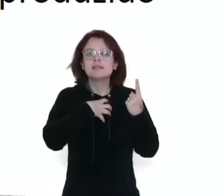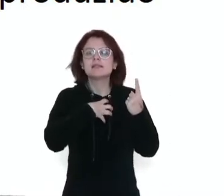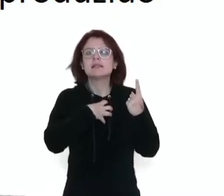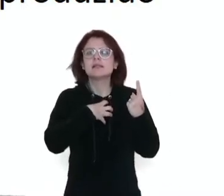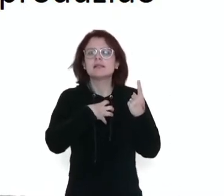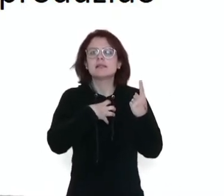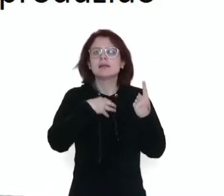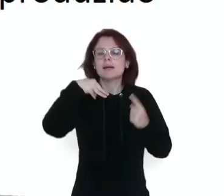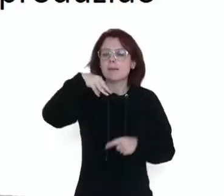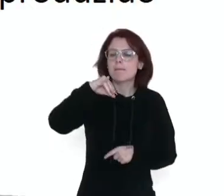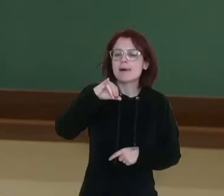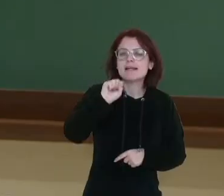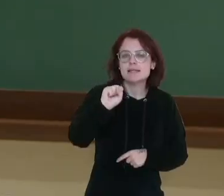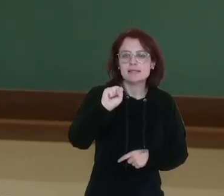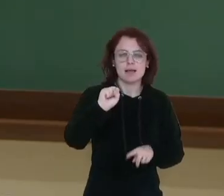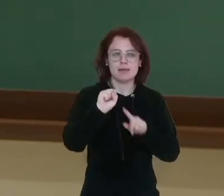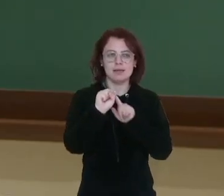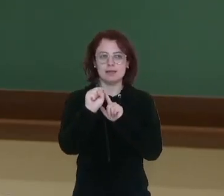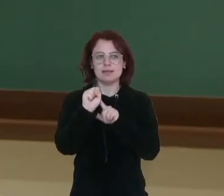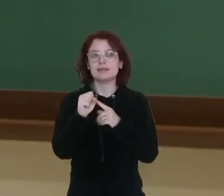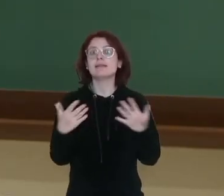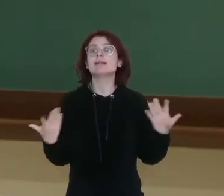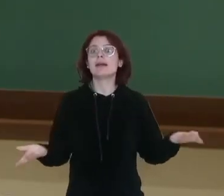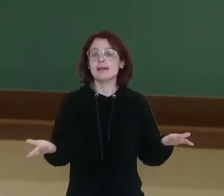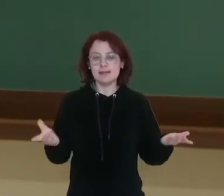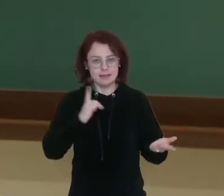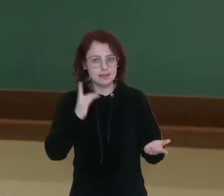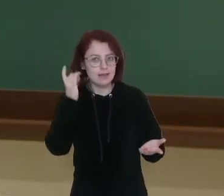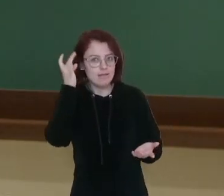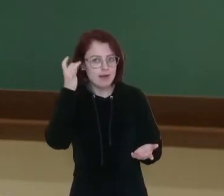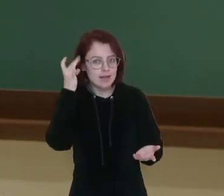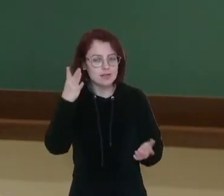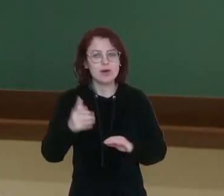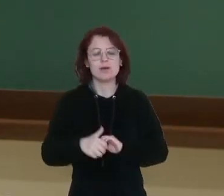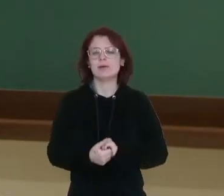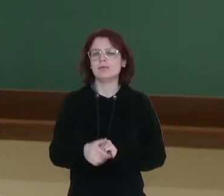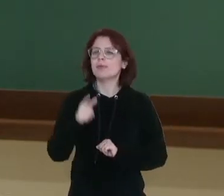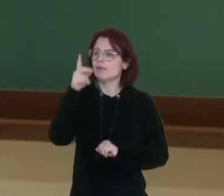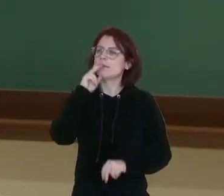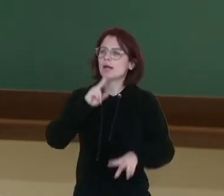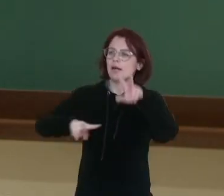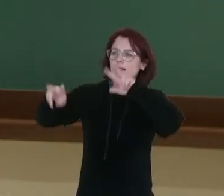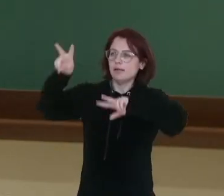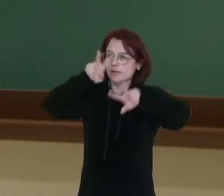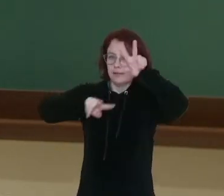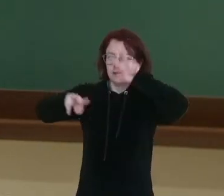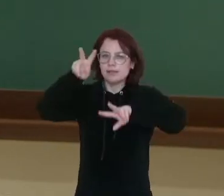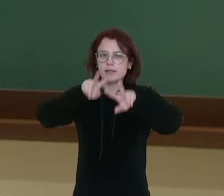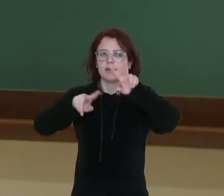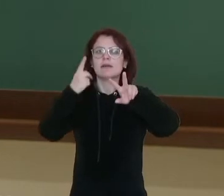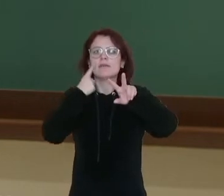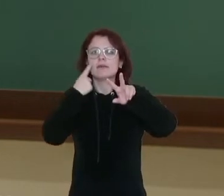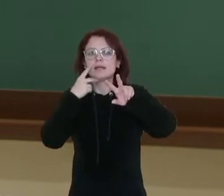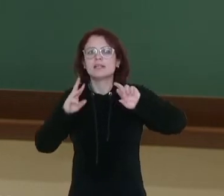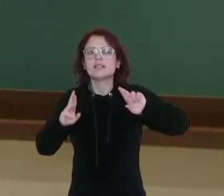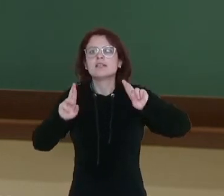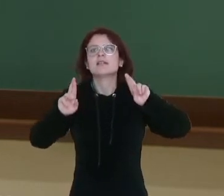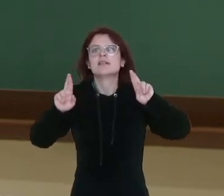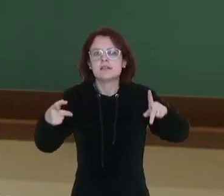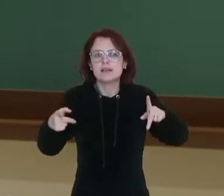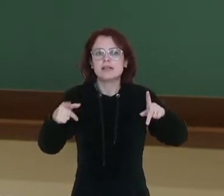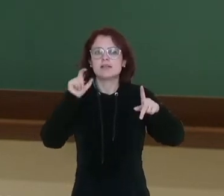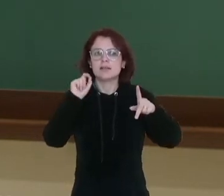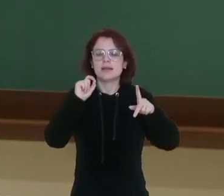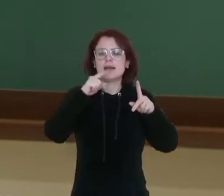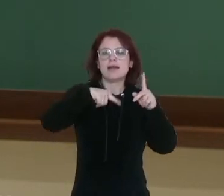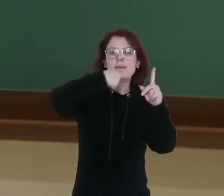expressão mais? E aí, tá fácil, pessoal? Então vocês vão analisar aí as diferenças entre mas e mais e